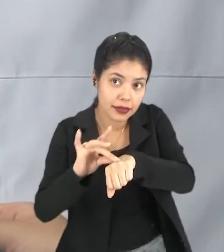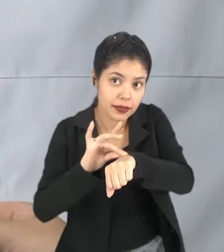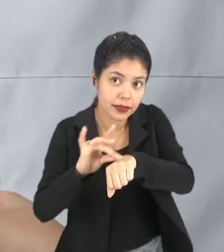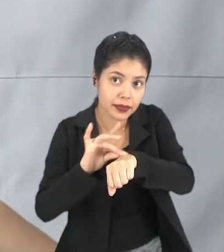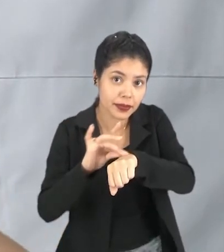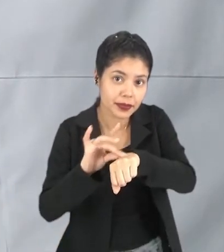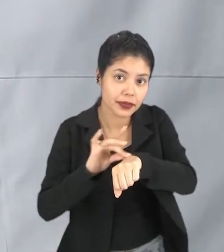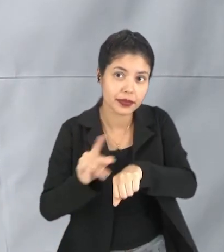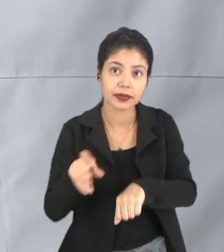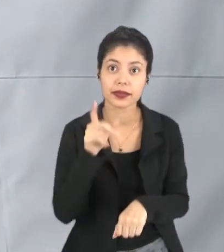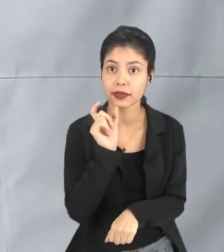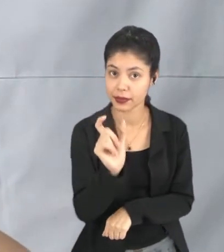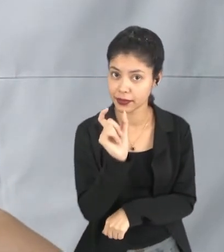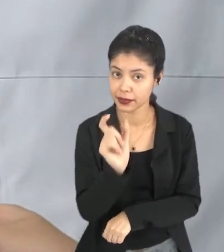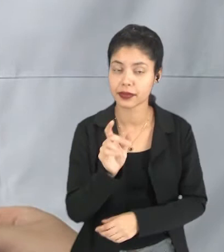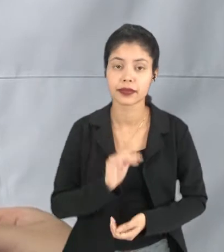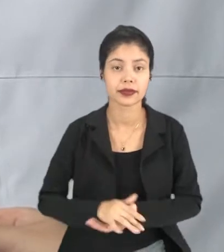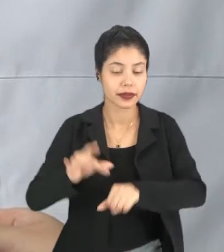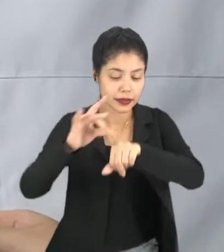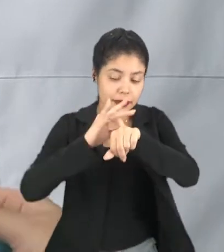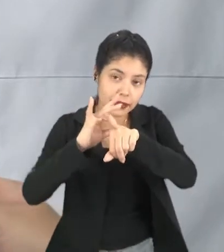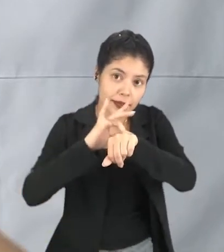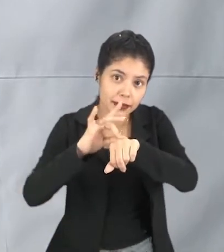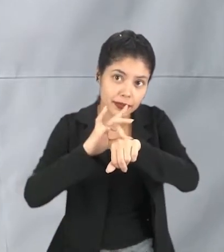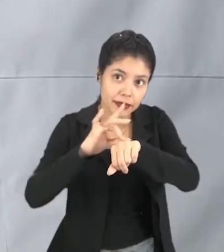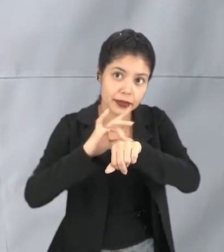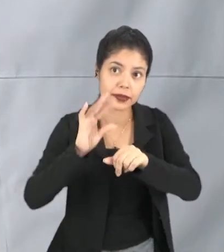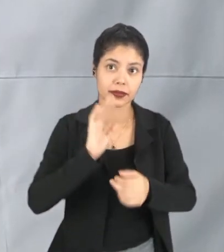Pretas é a palavra pretas.